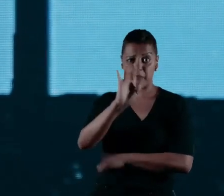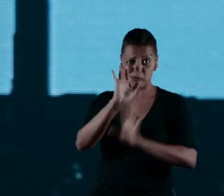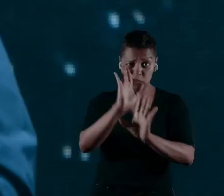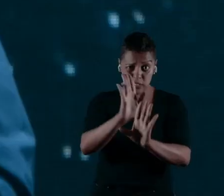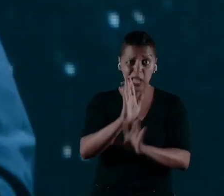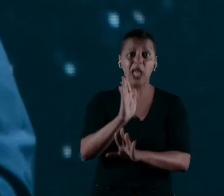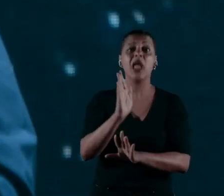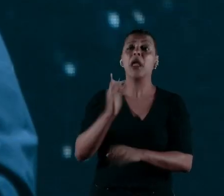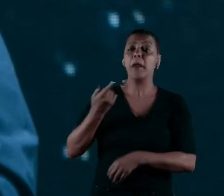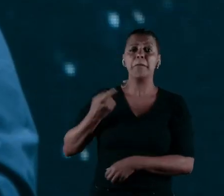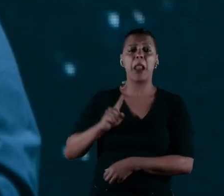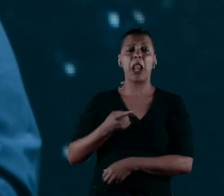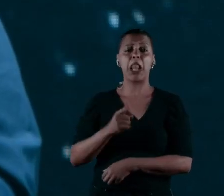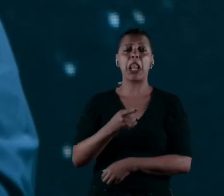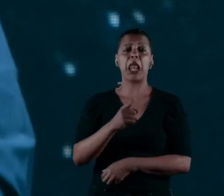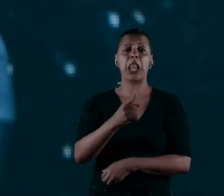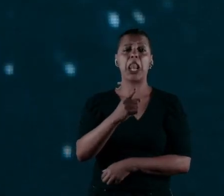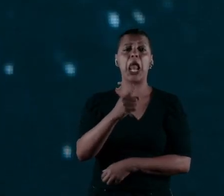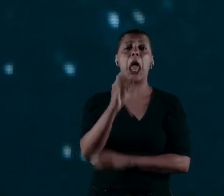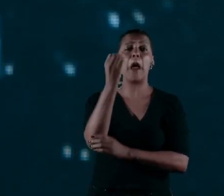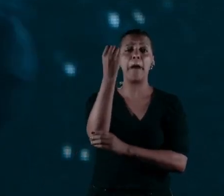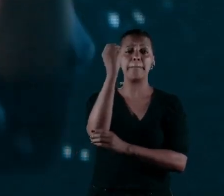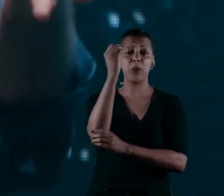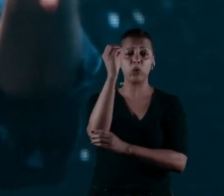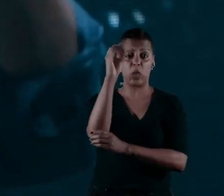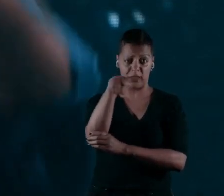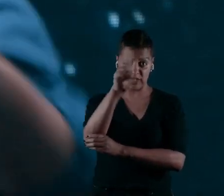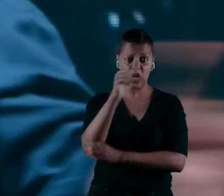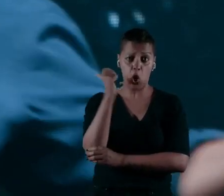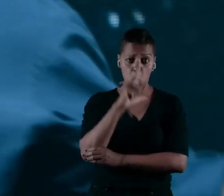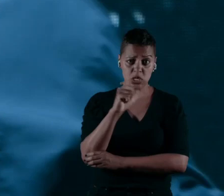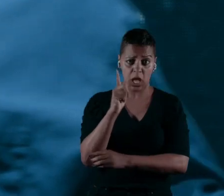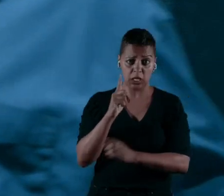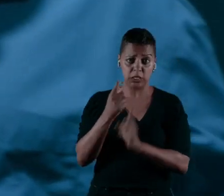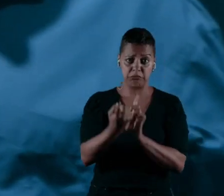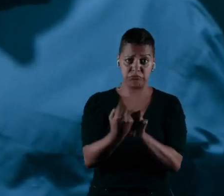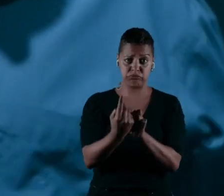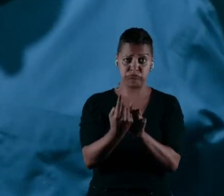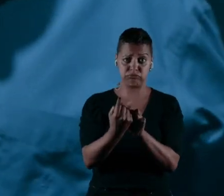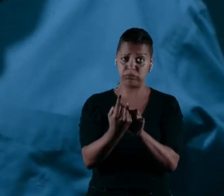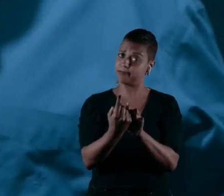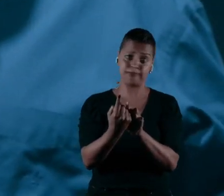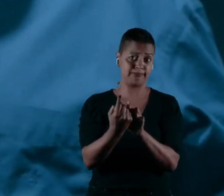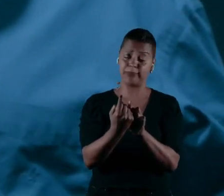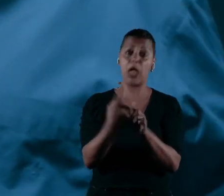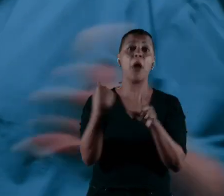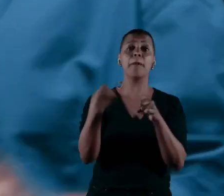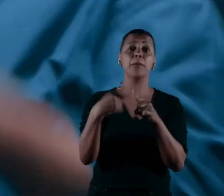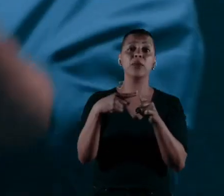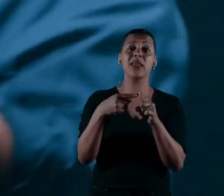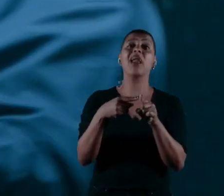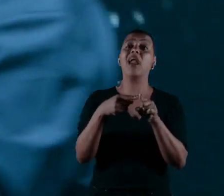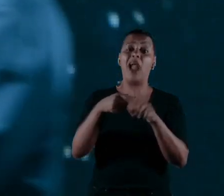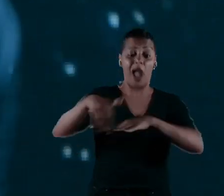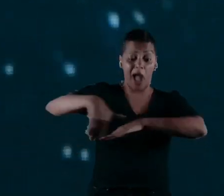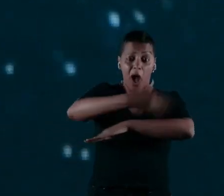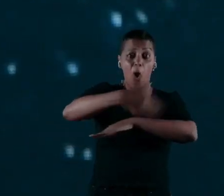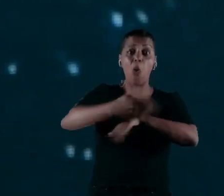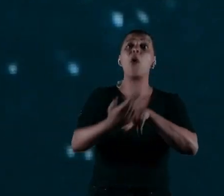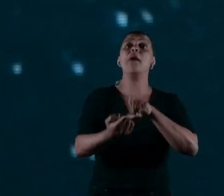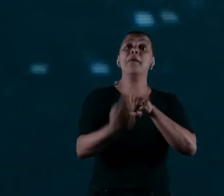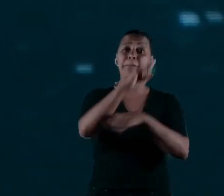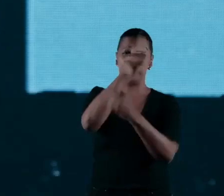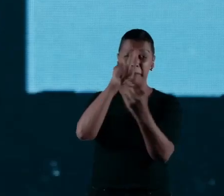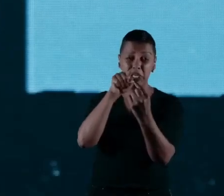Alegre? Não, porque aquela rodovia é objetiva. Se você pegar a Dutra, você vai